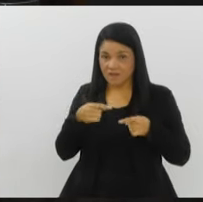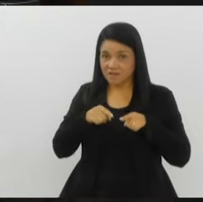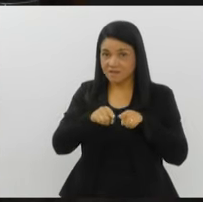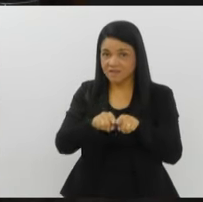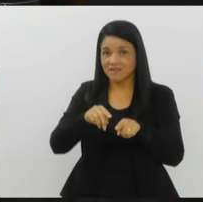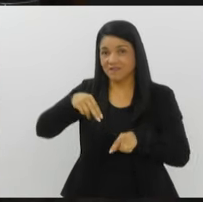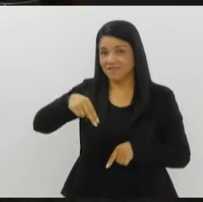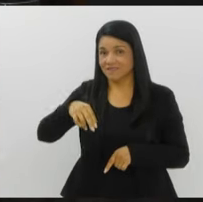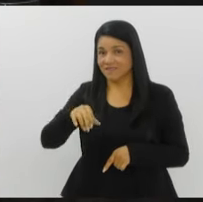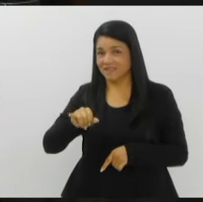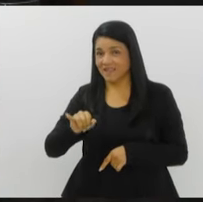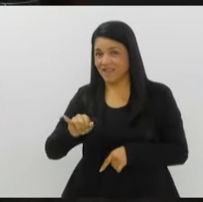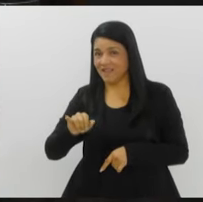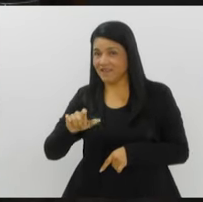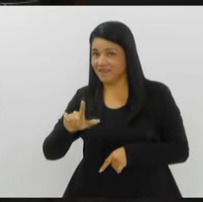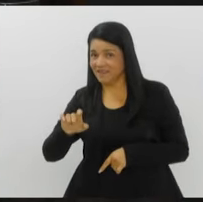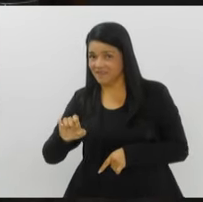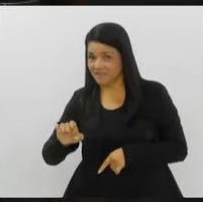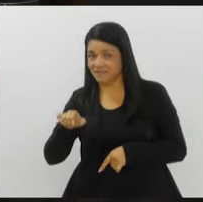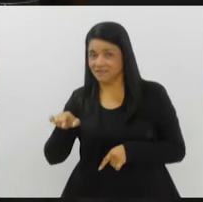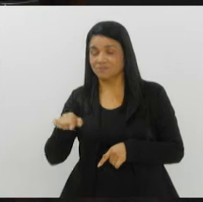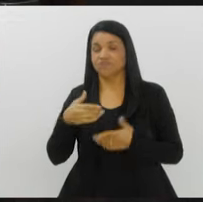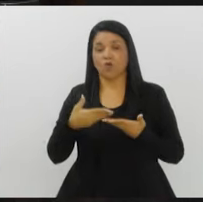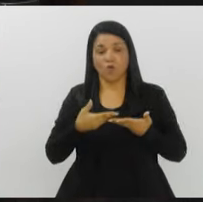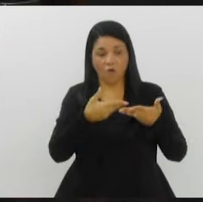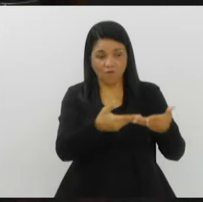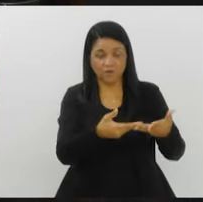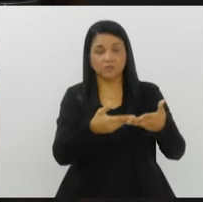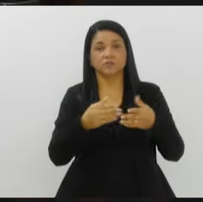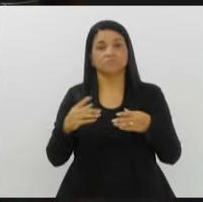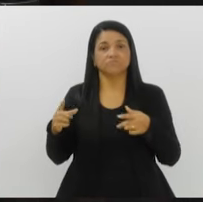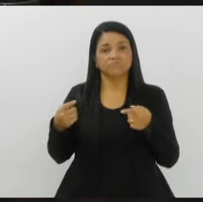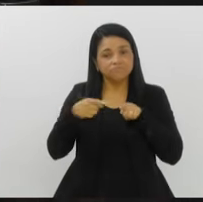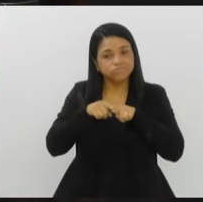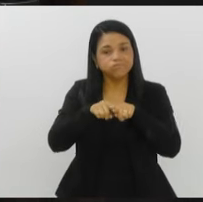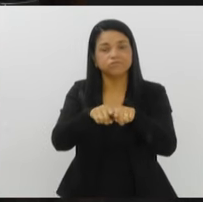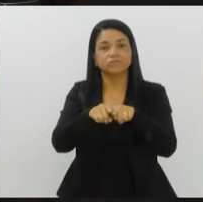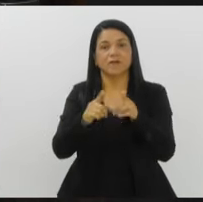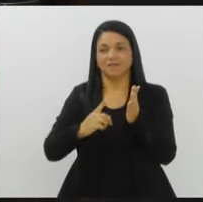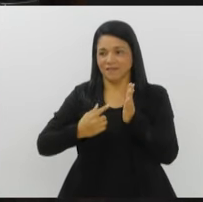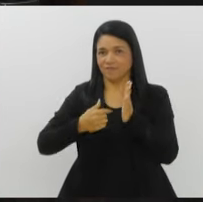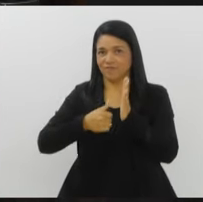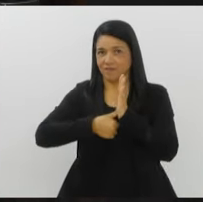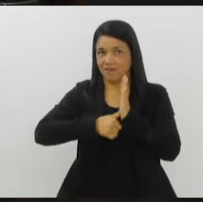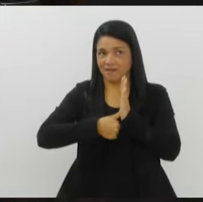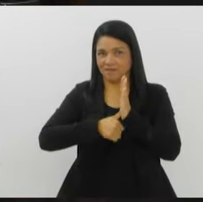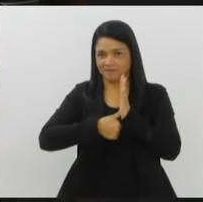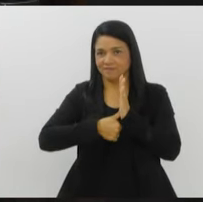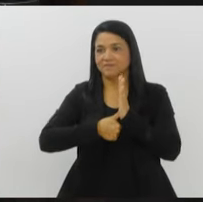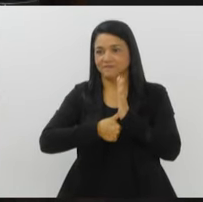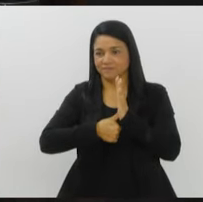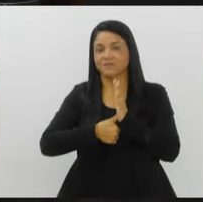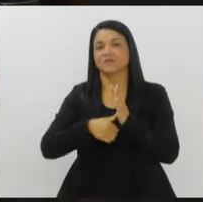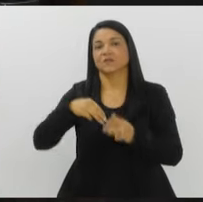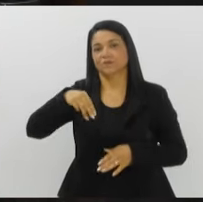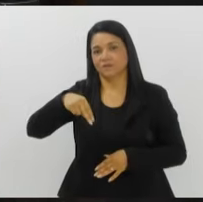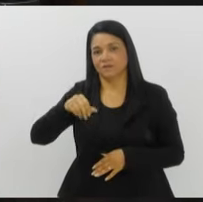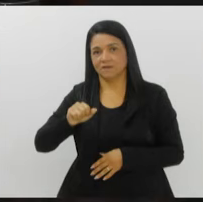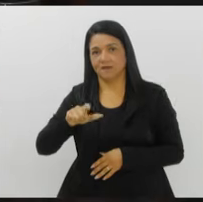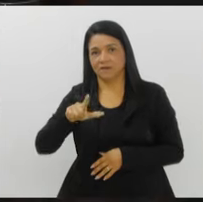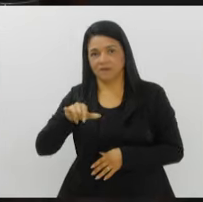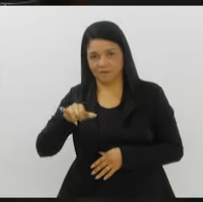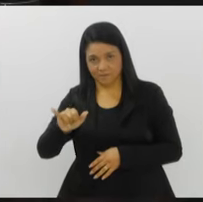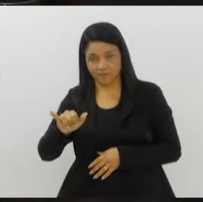fazer o convite a Vossa Excelência para se filiar também ao NALE. Dizer também que o nosso procurador Robson,